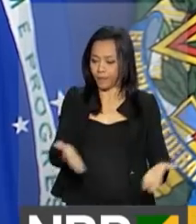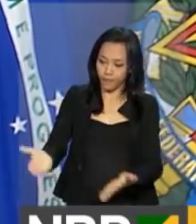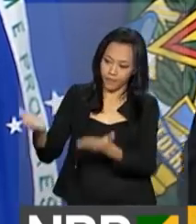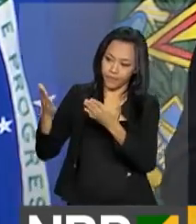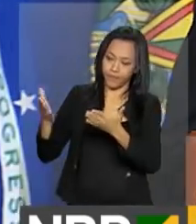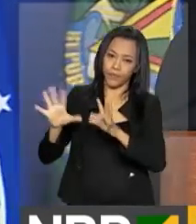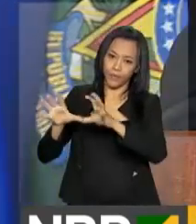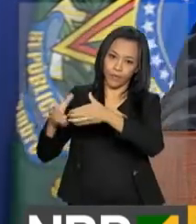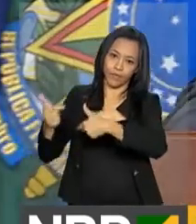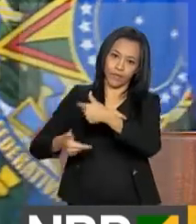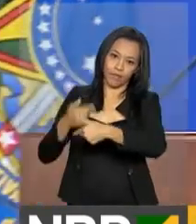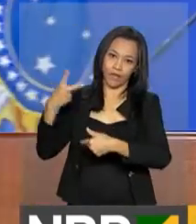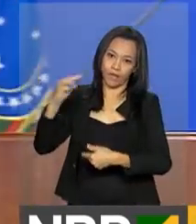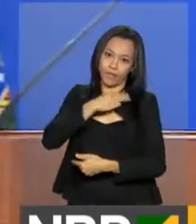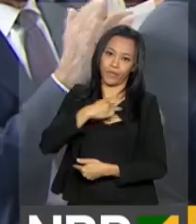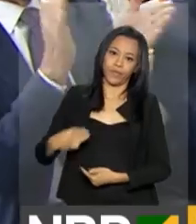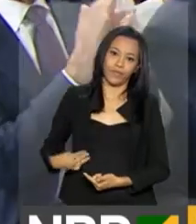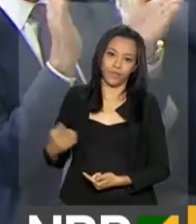acho